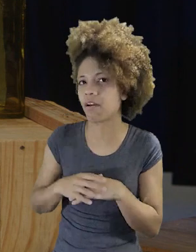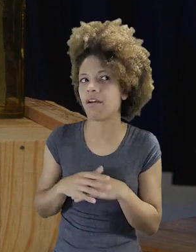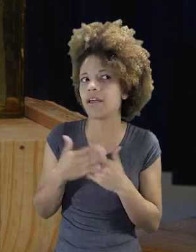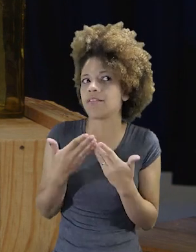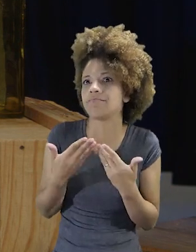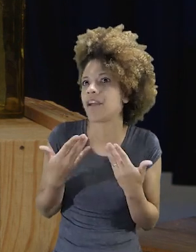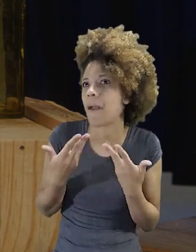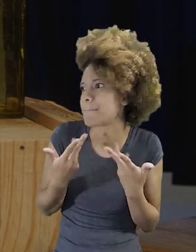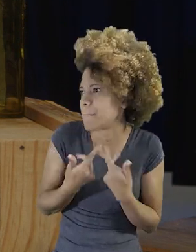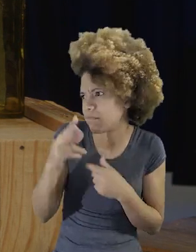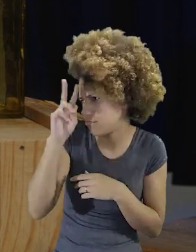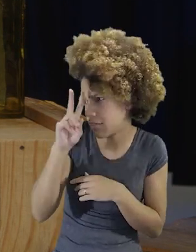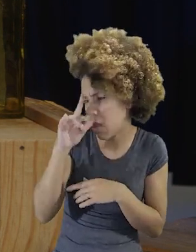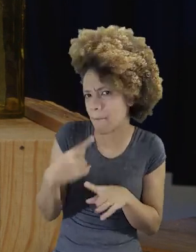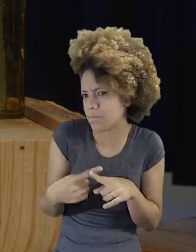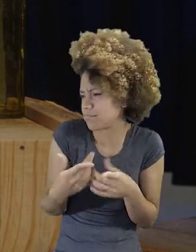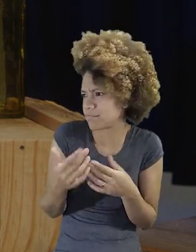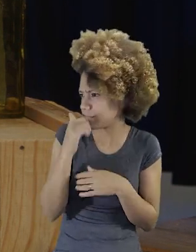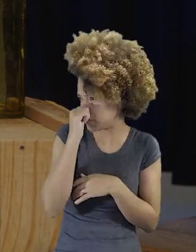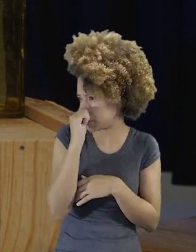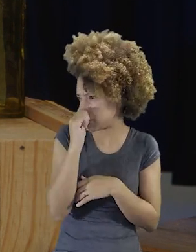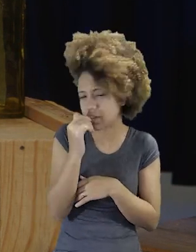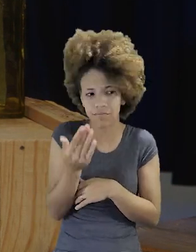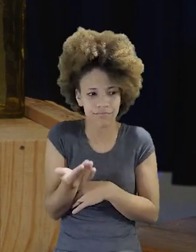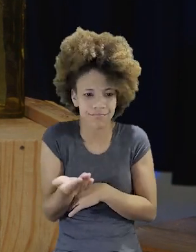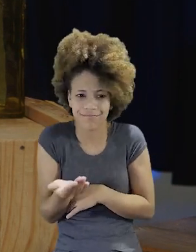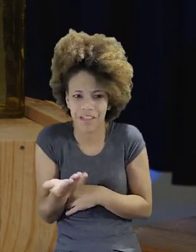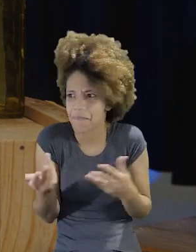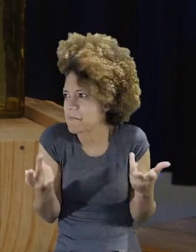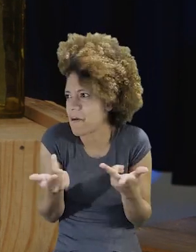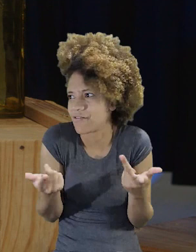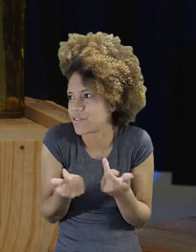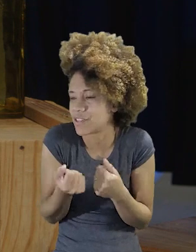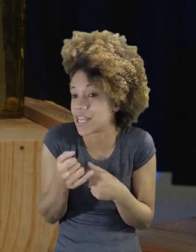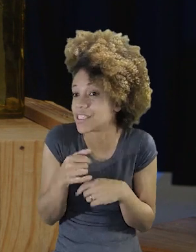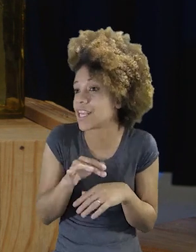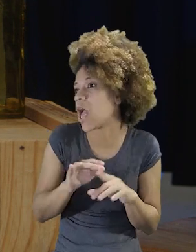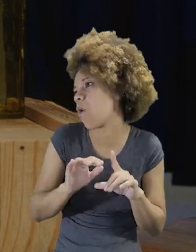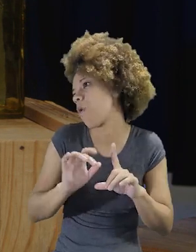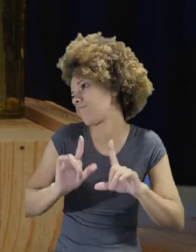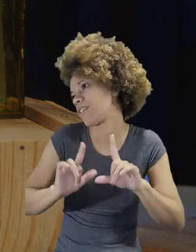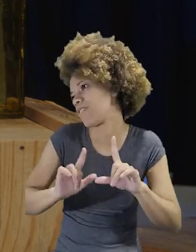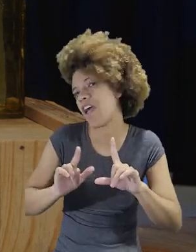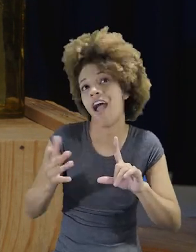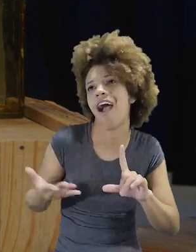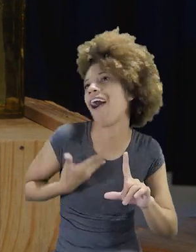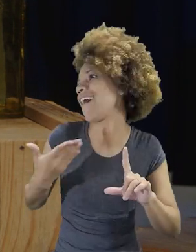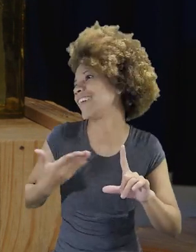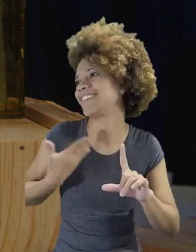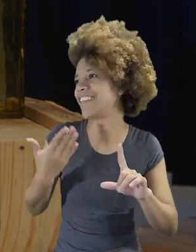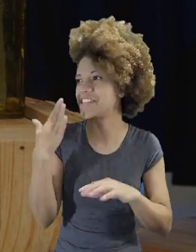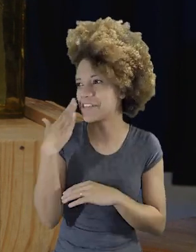e acho que essa é a melhor essa é a melhor teoria porque seria demais se o programa fosse